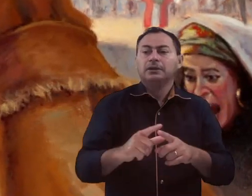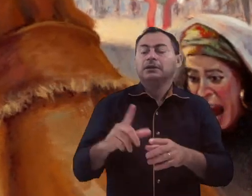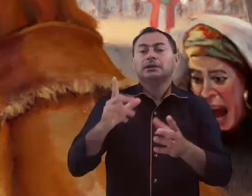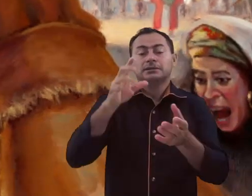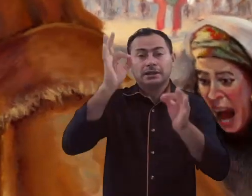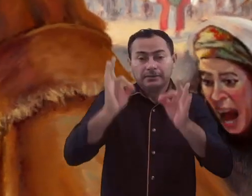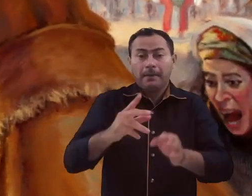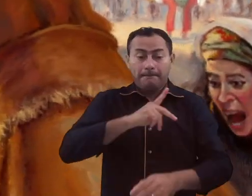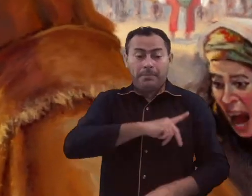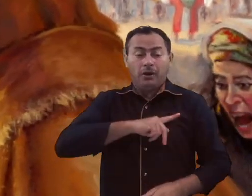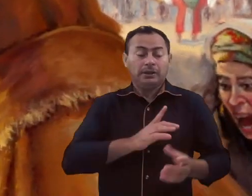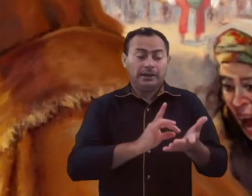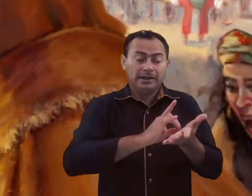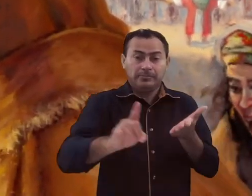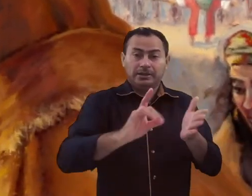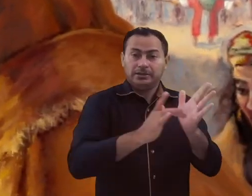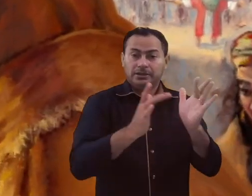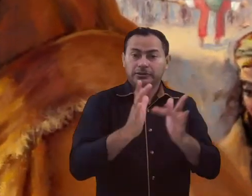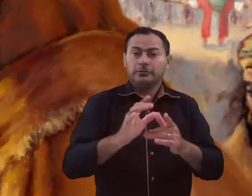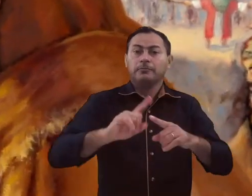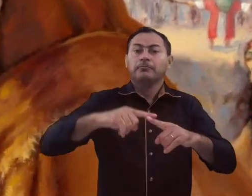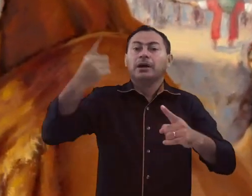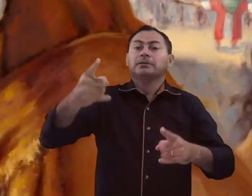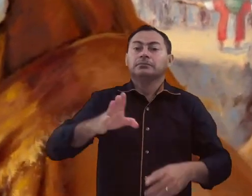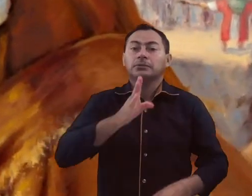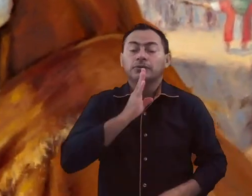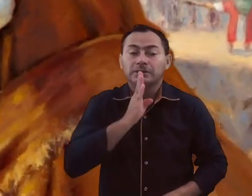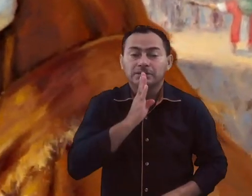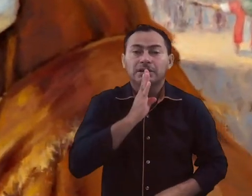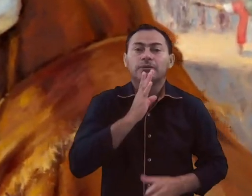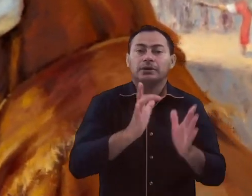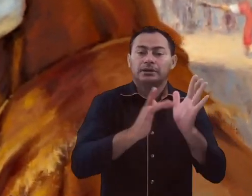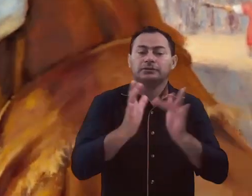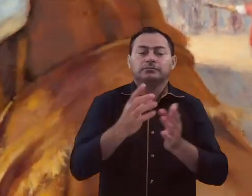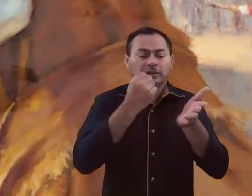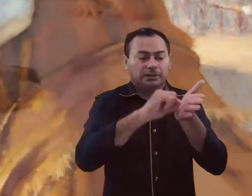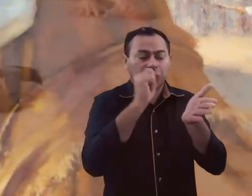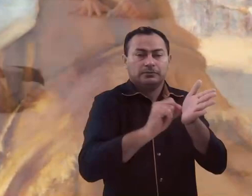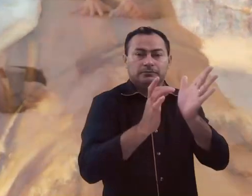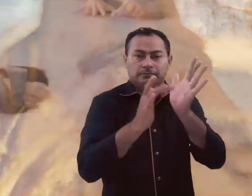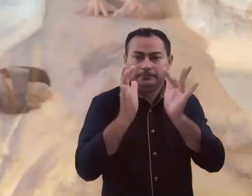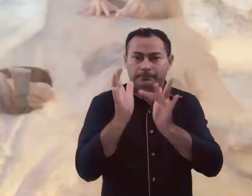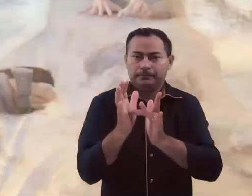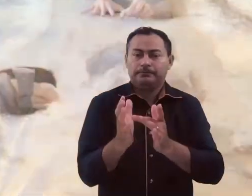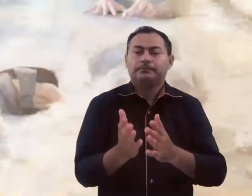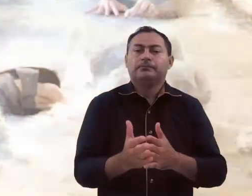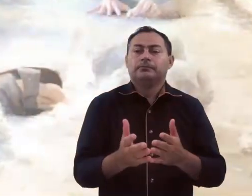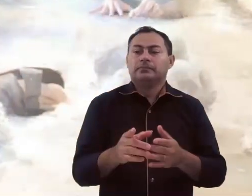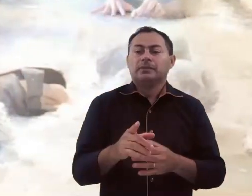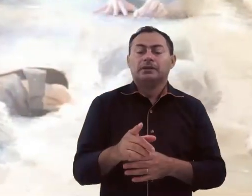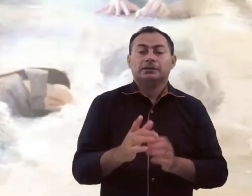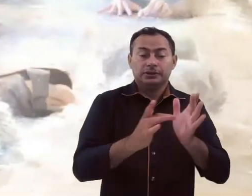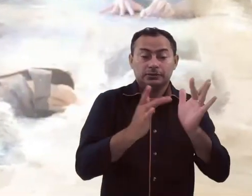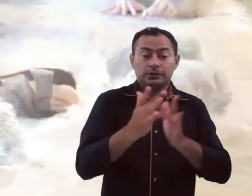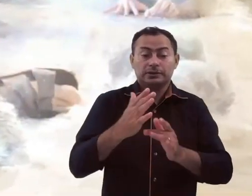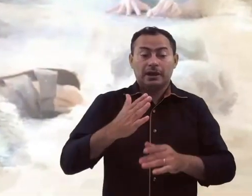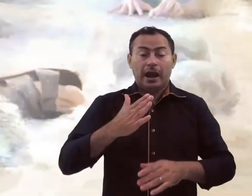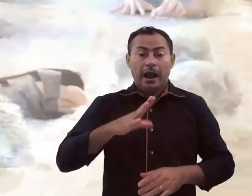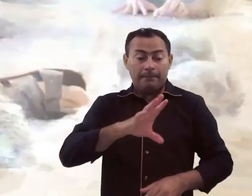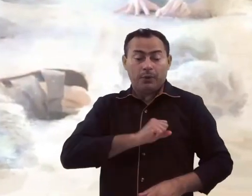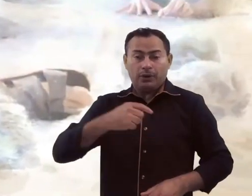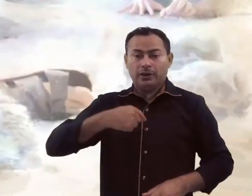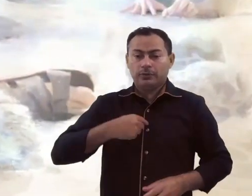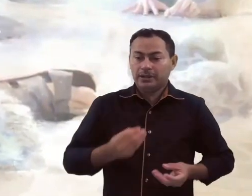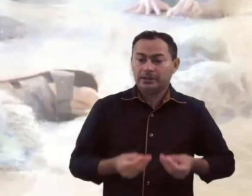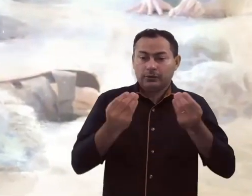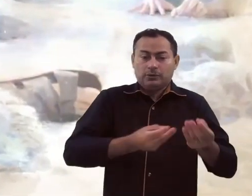certamente foi um inimigo de Cristo. Mas depois que o conheceu pessoalmente, escreveu o seguinte sobre Jesus: Ele me amou,